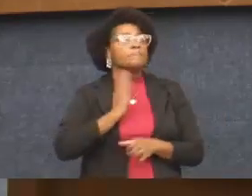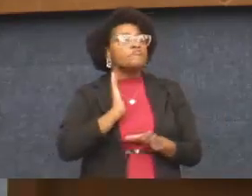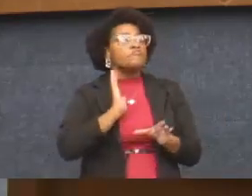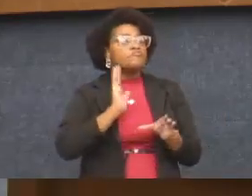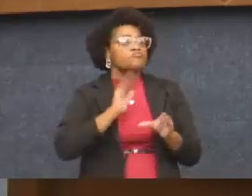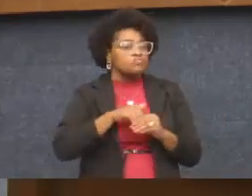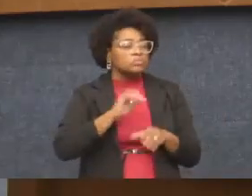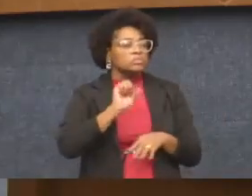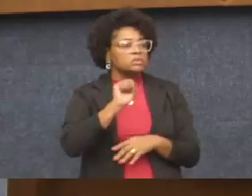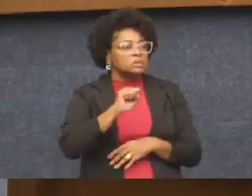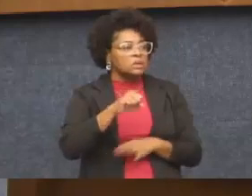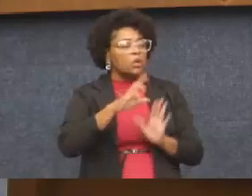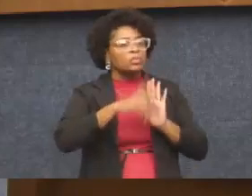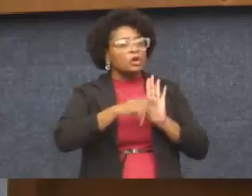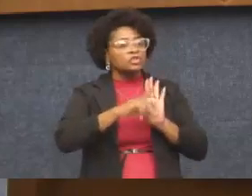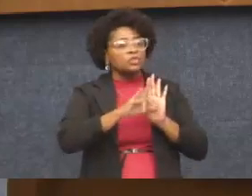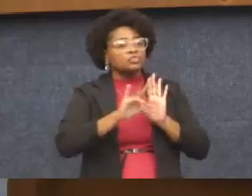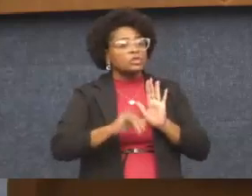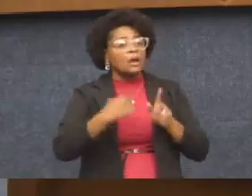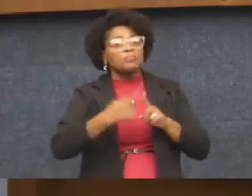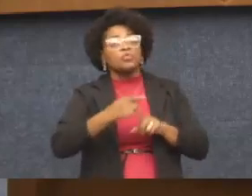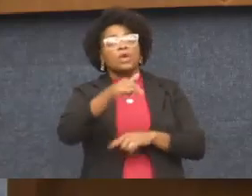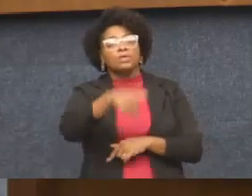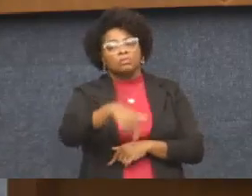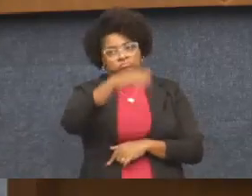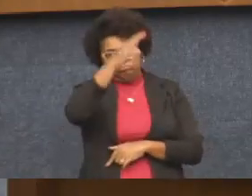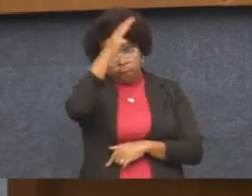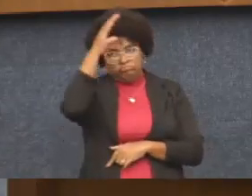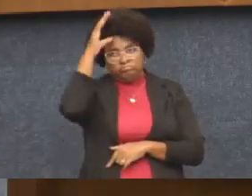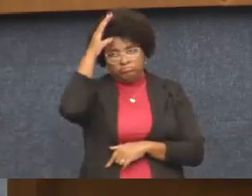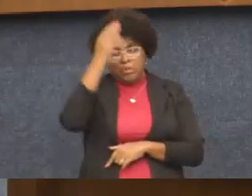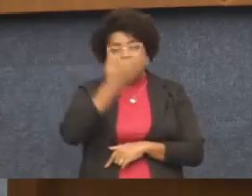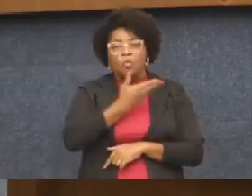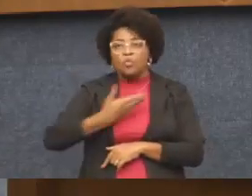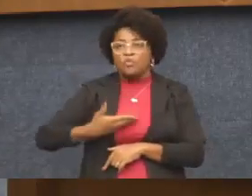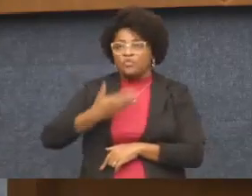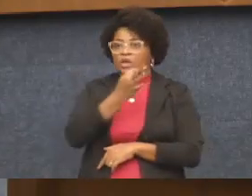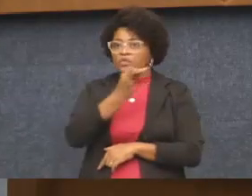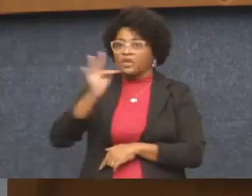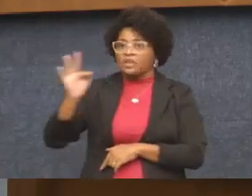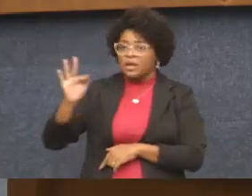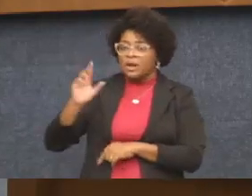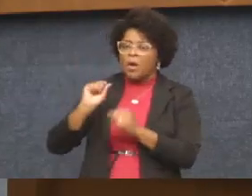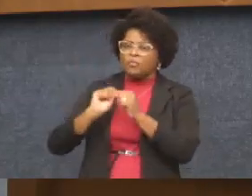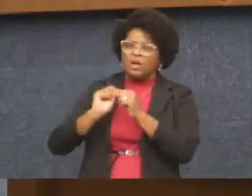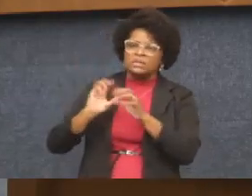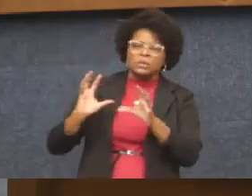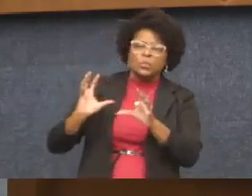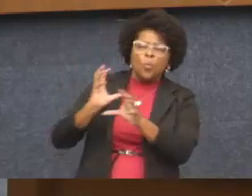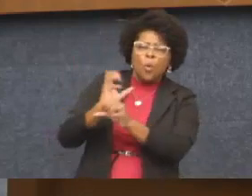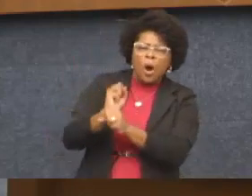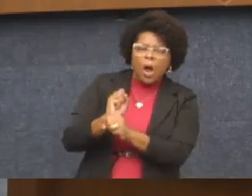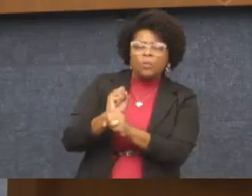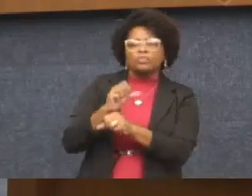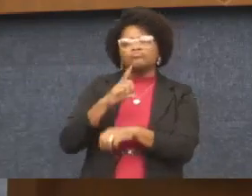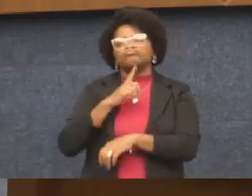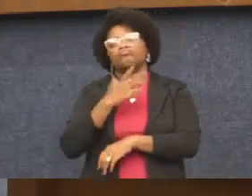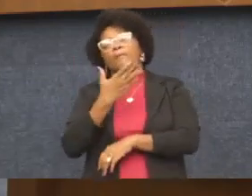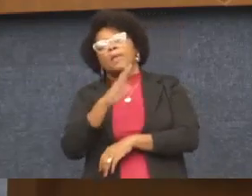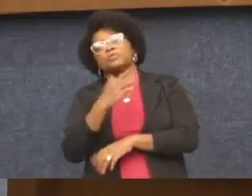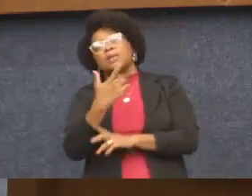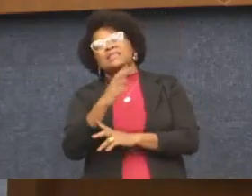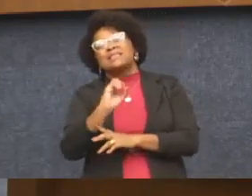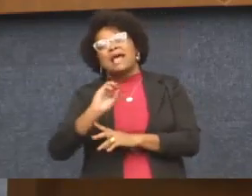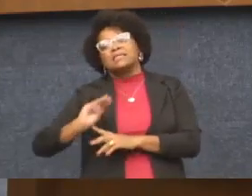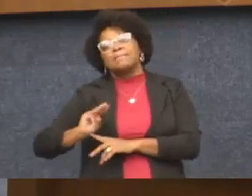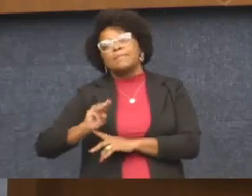motivo dele ter vindo aqui para casa. O governo federal, nos cálculos iniciais, estava mandando em torno de 10 milhões por mês para pagar o